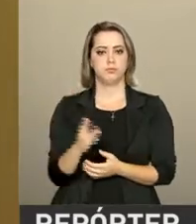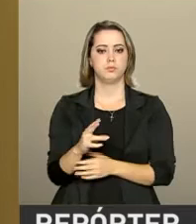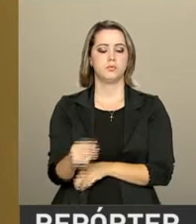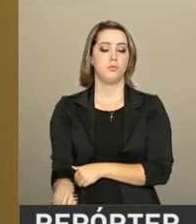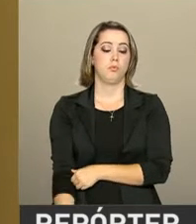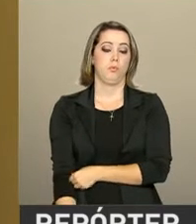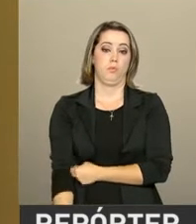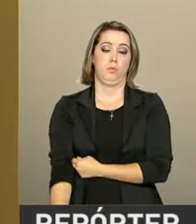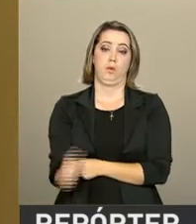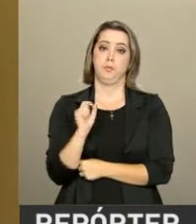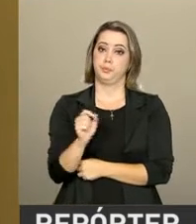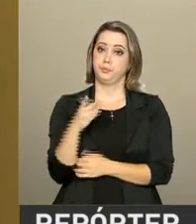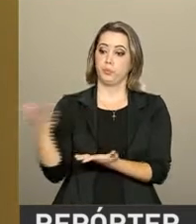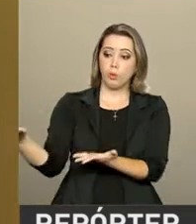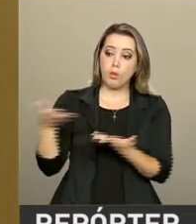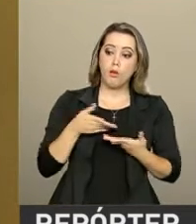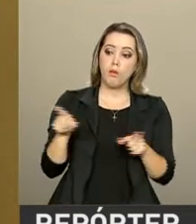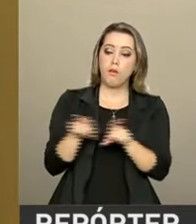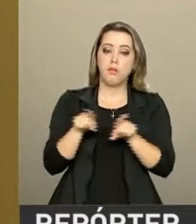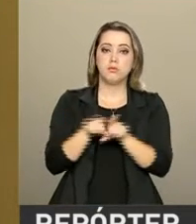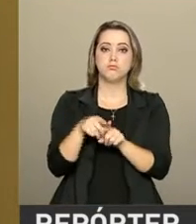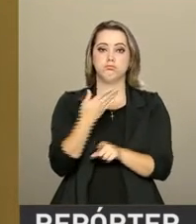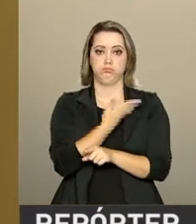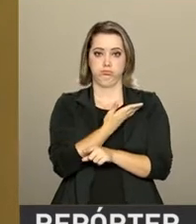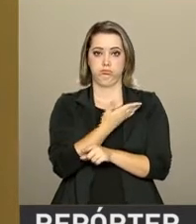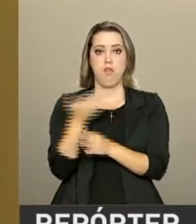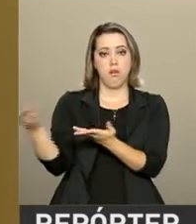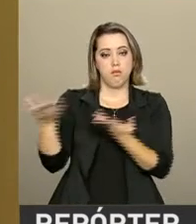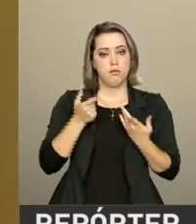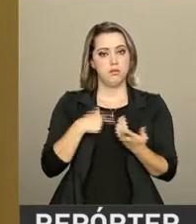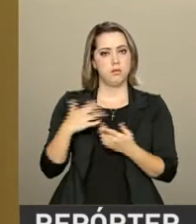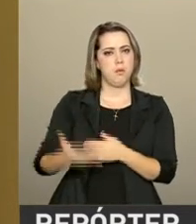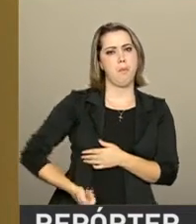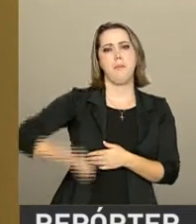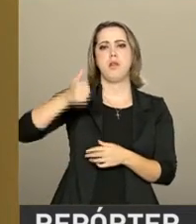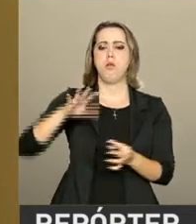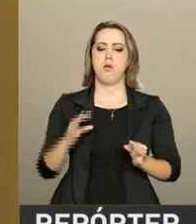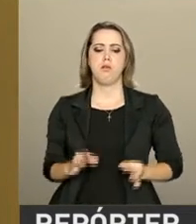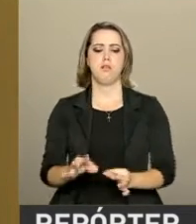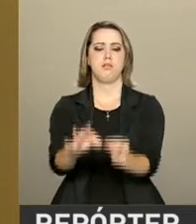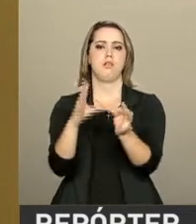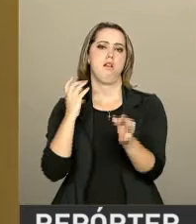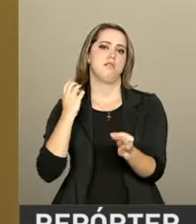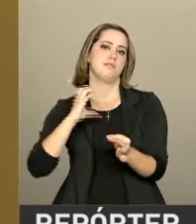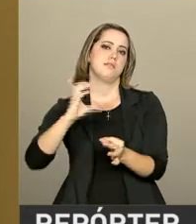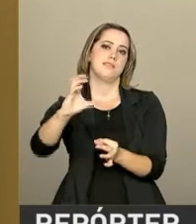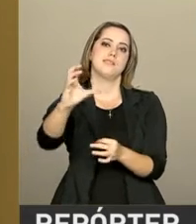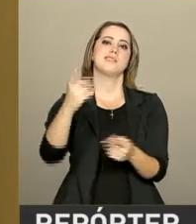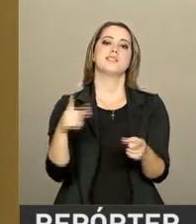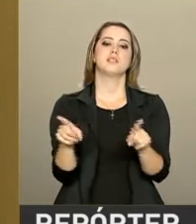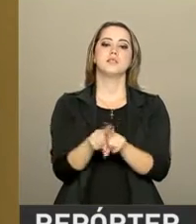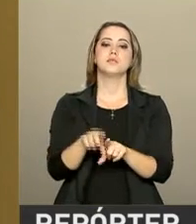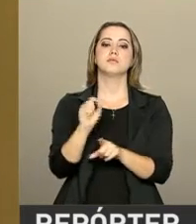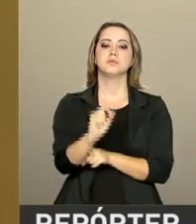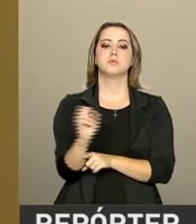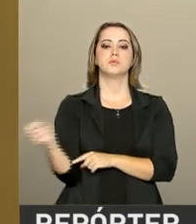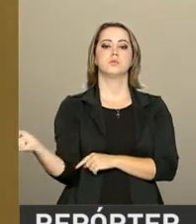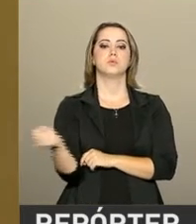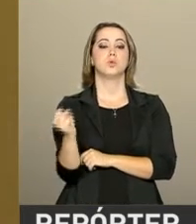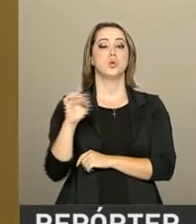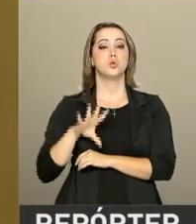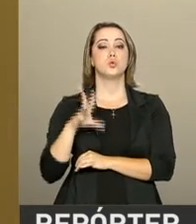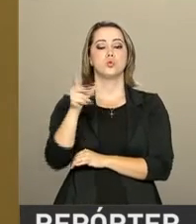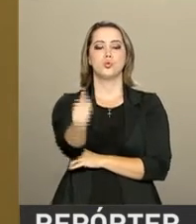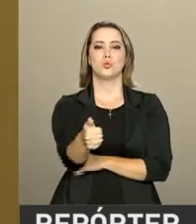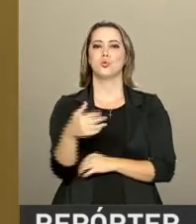mais velho também para avançar no aprimoramento da tecnologia da ciência do aprimoramento de toda uma técnica